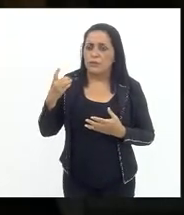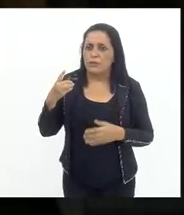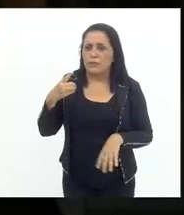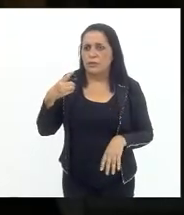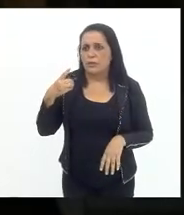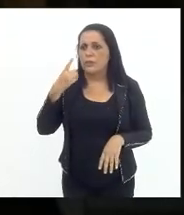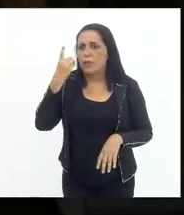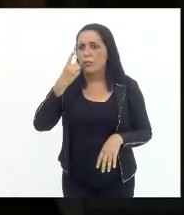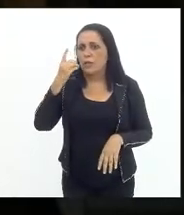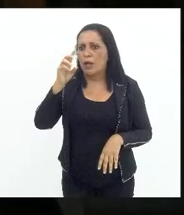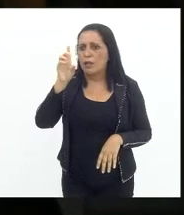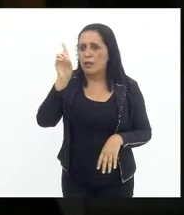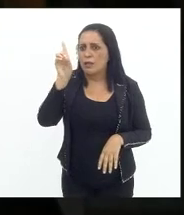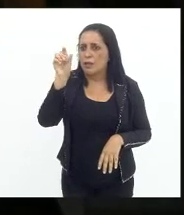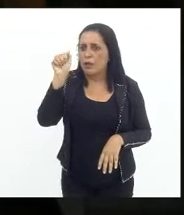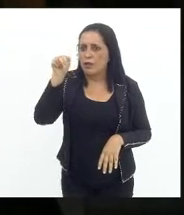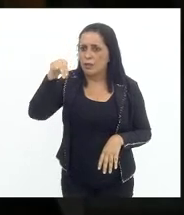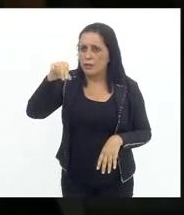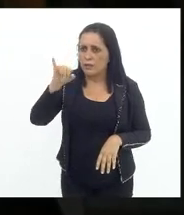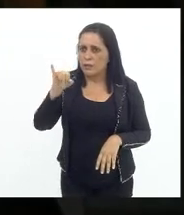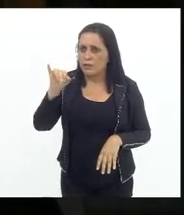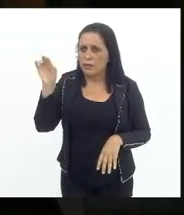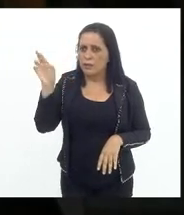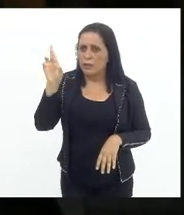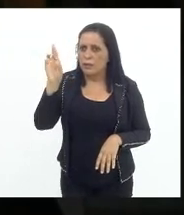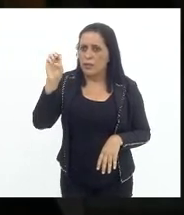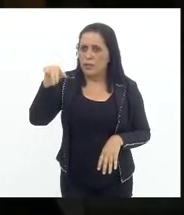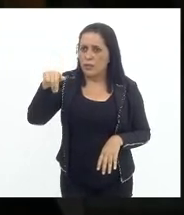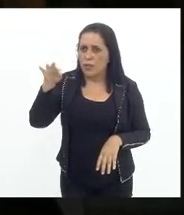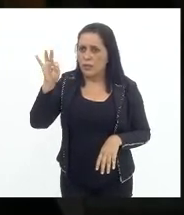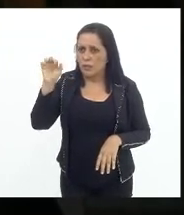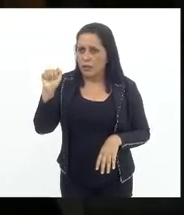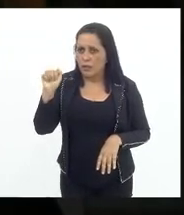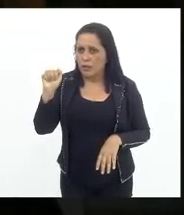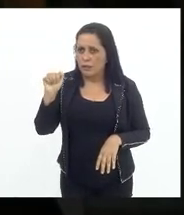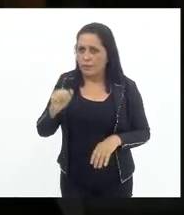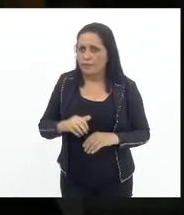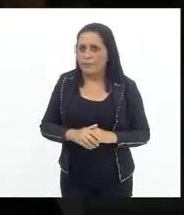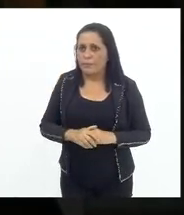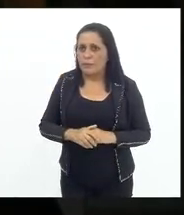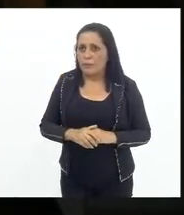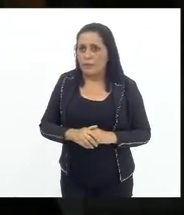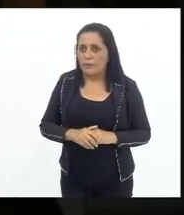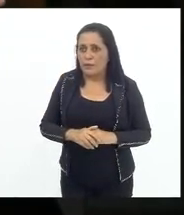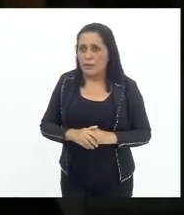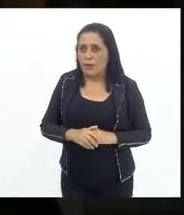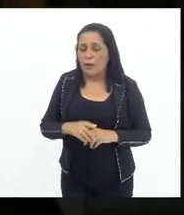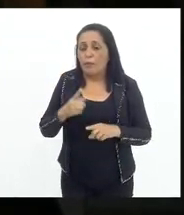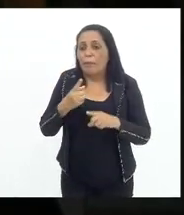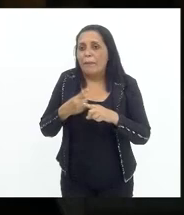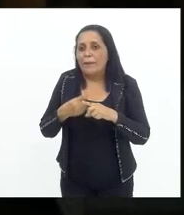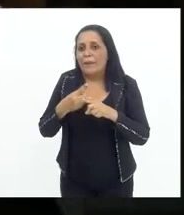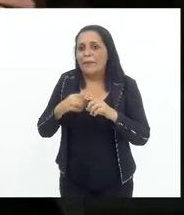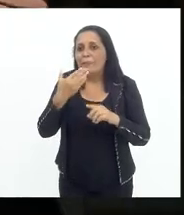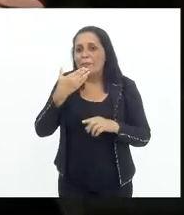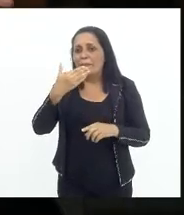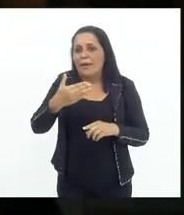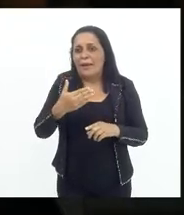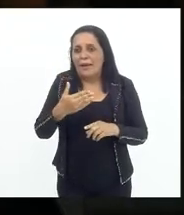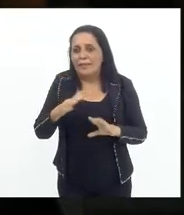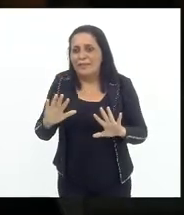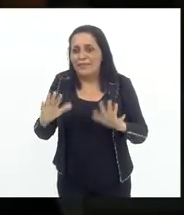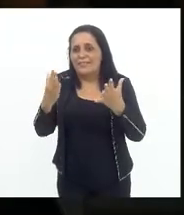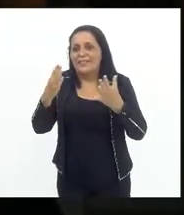Renata, que novamente faça uma saudação a Exu, porque estão cortando minha comunicação,